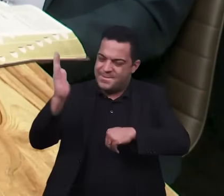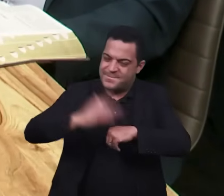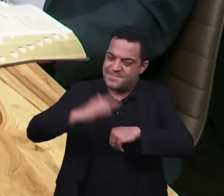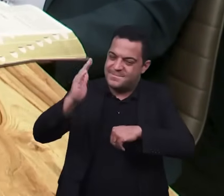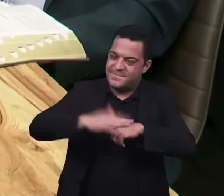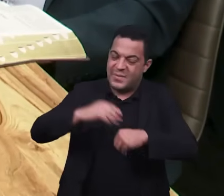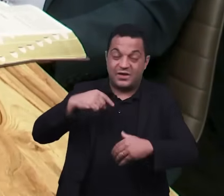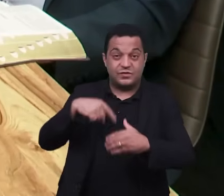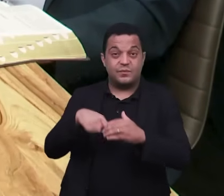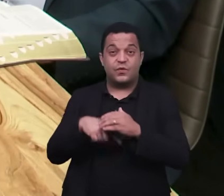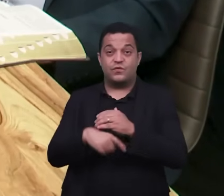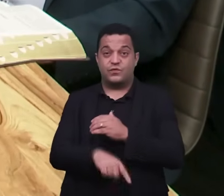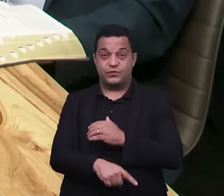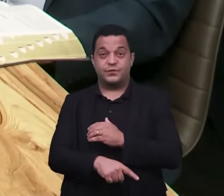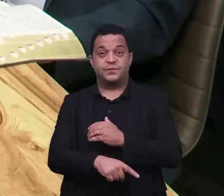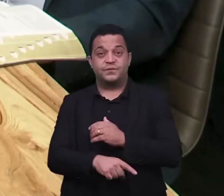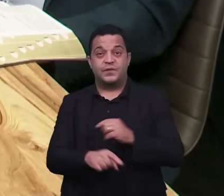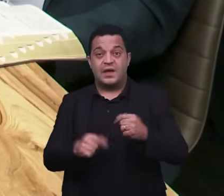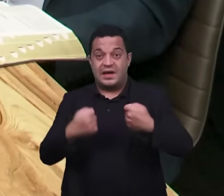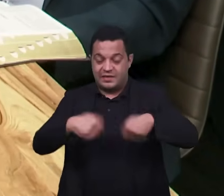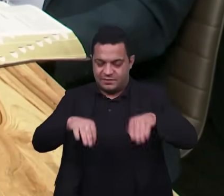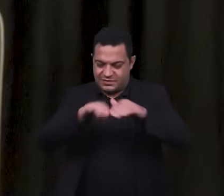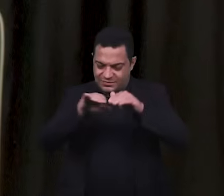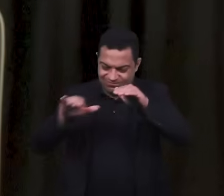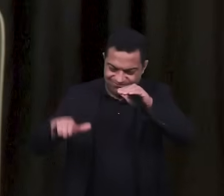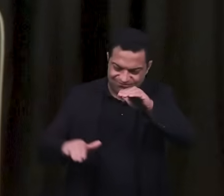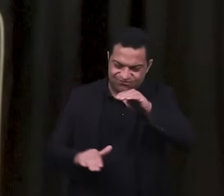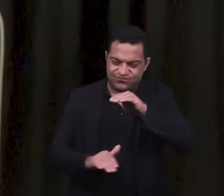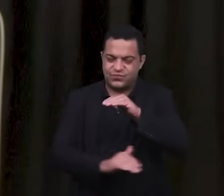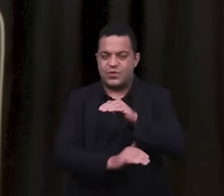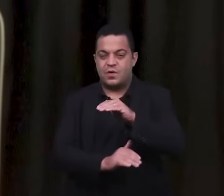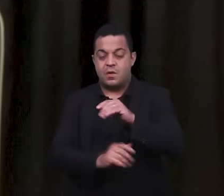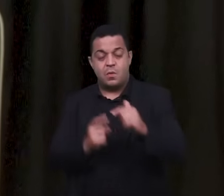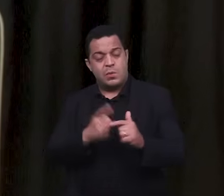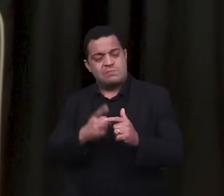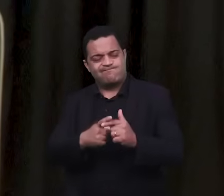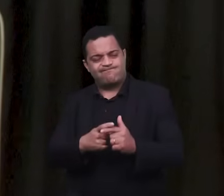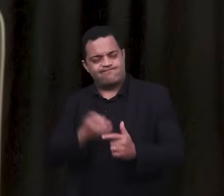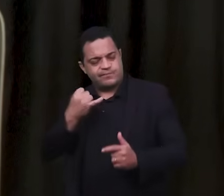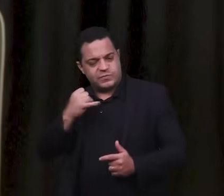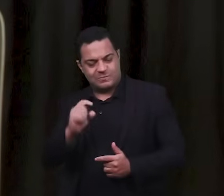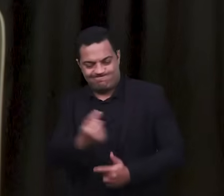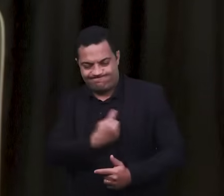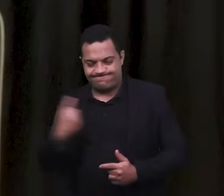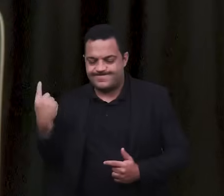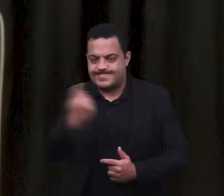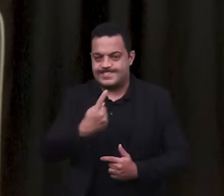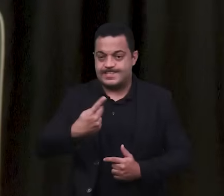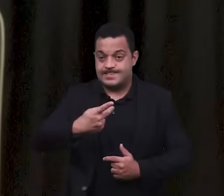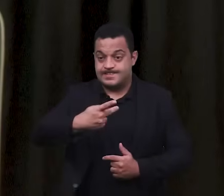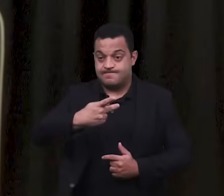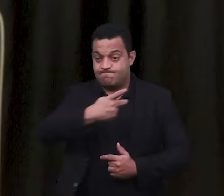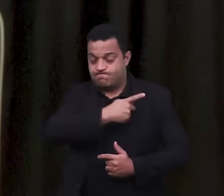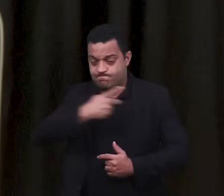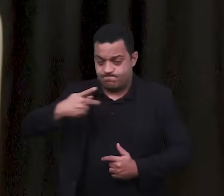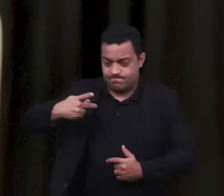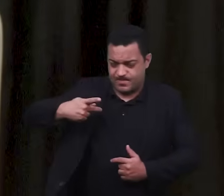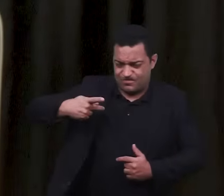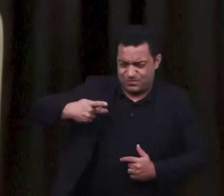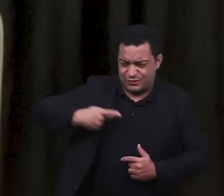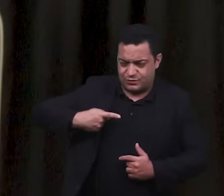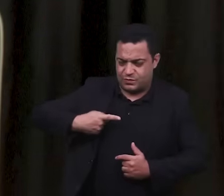muito mais do que isso. Então, a nossa sujeição, por isso você falou antes, né? Se nós como pastores